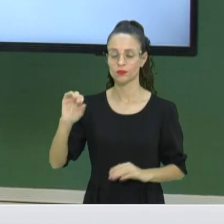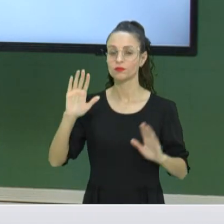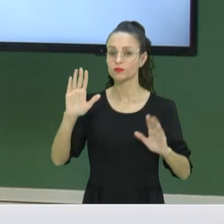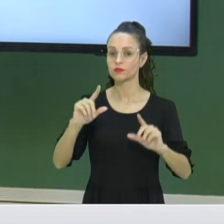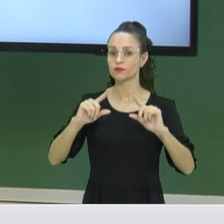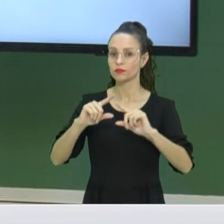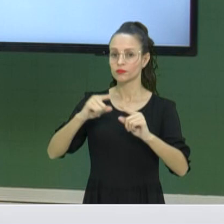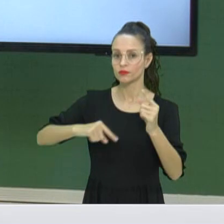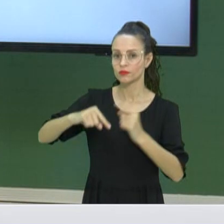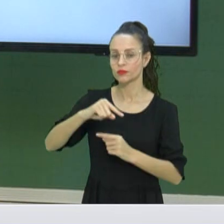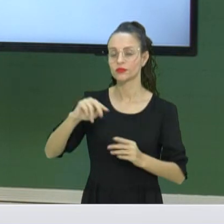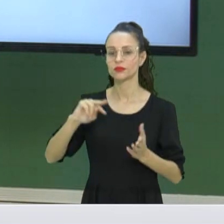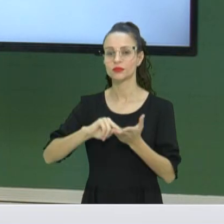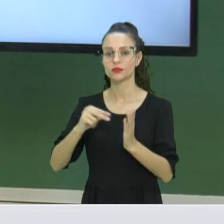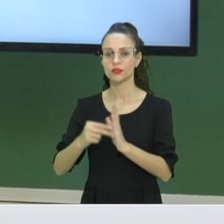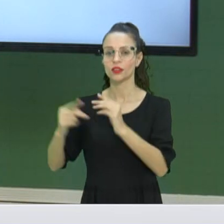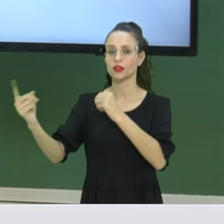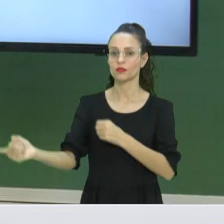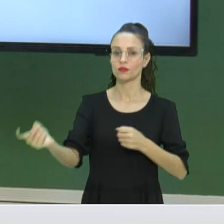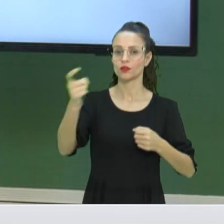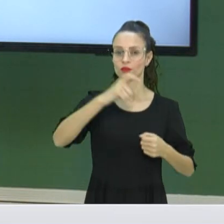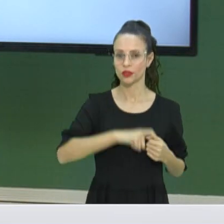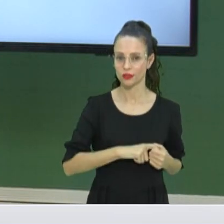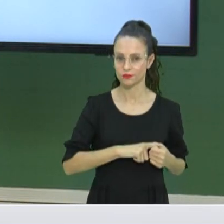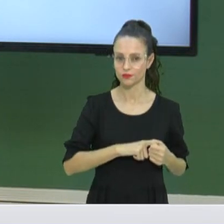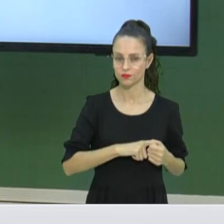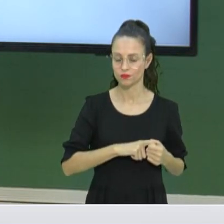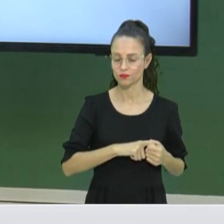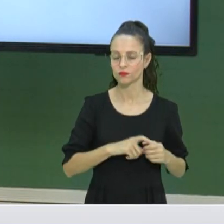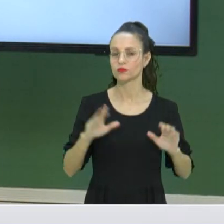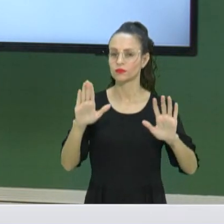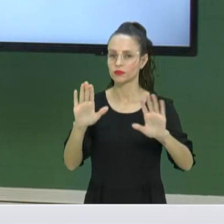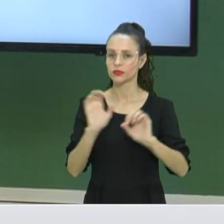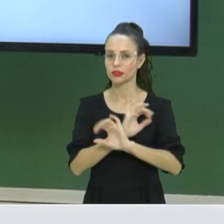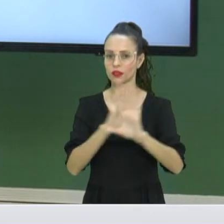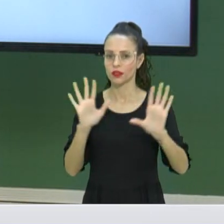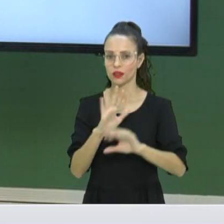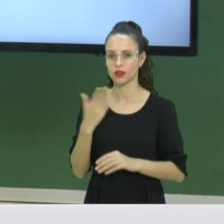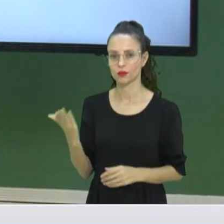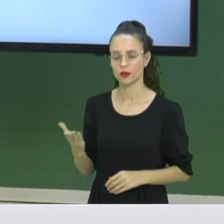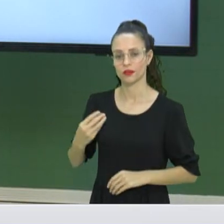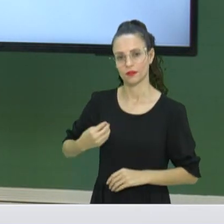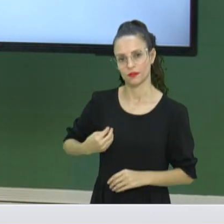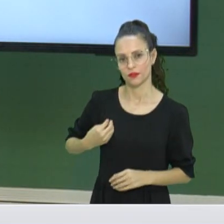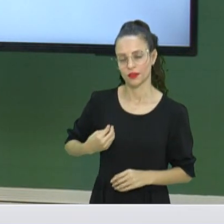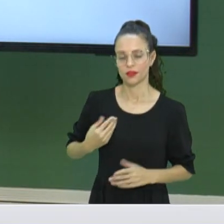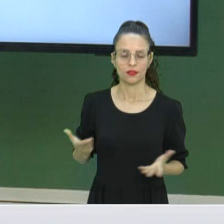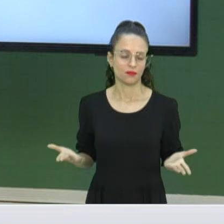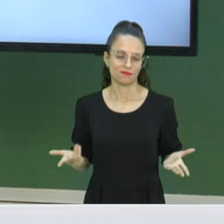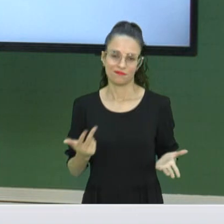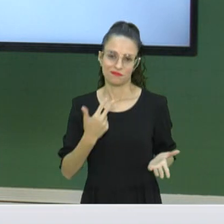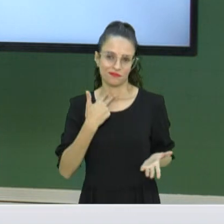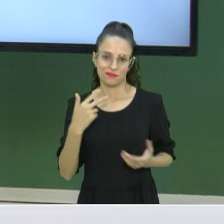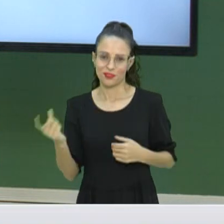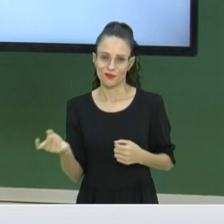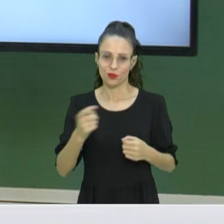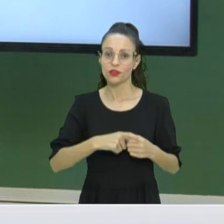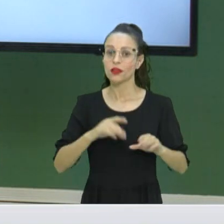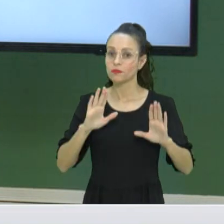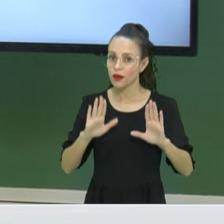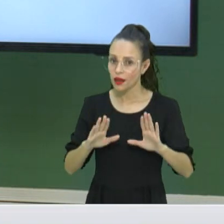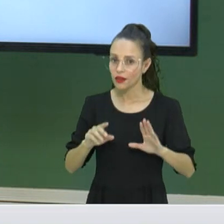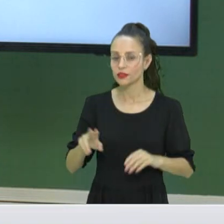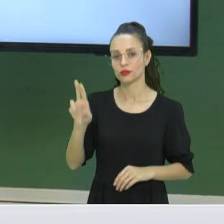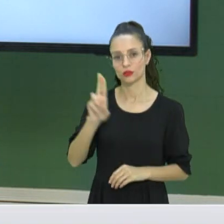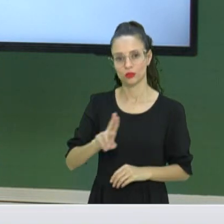Reciclagem significa voltar. É claro que na questão da vida nós não podemos voltar, mas na questão